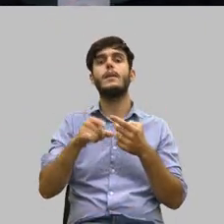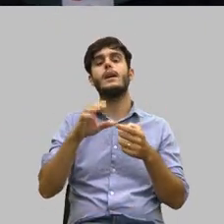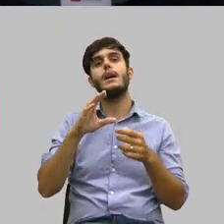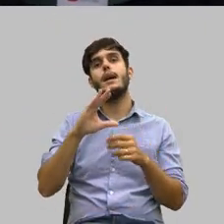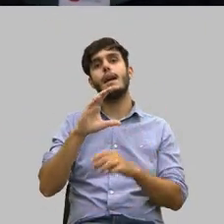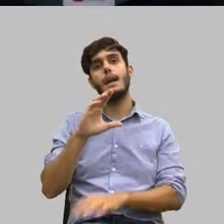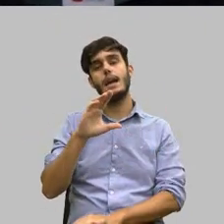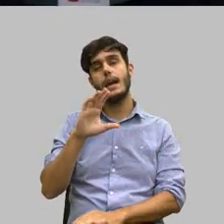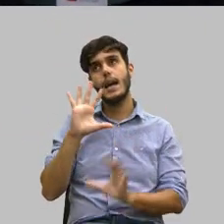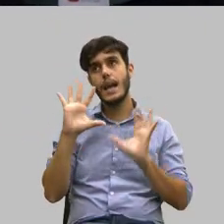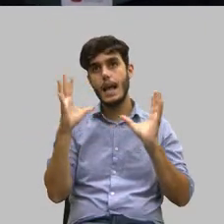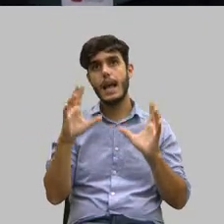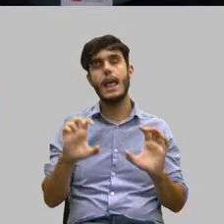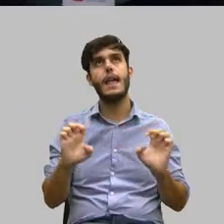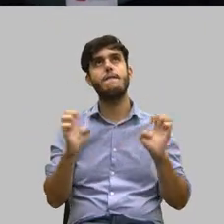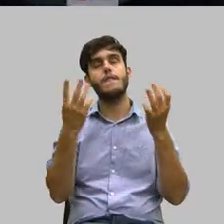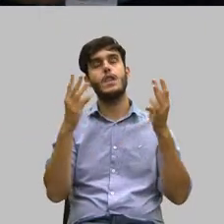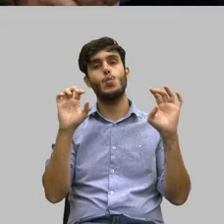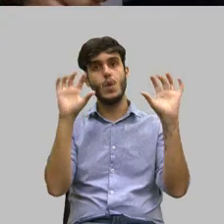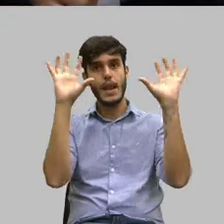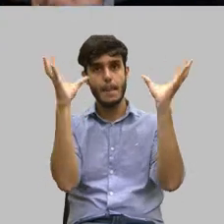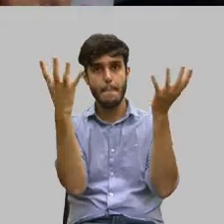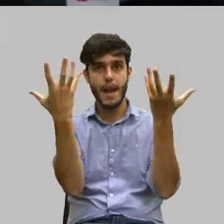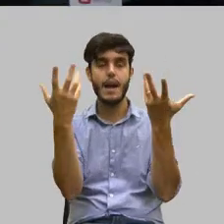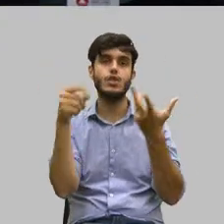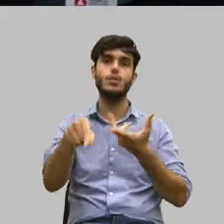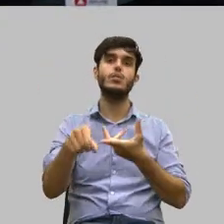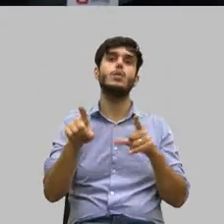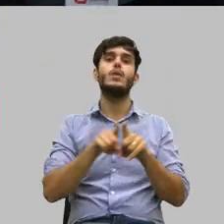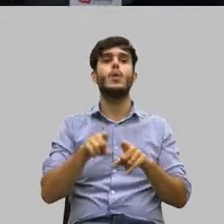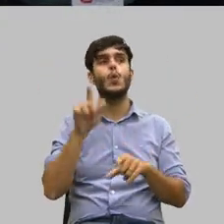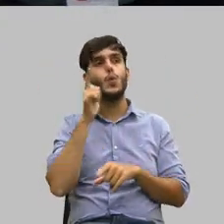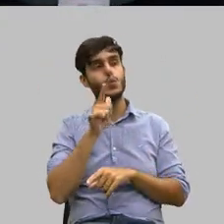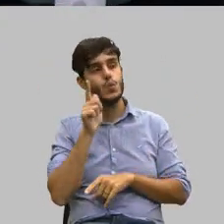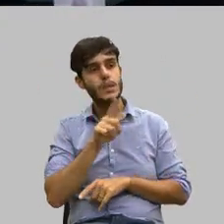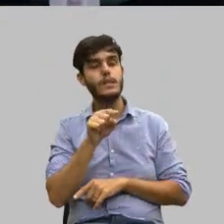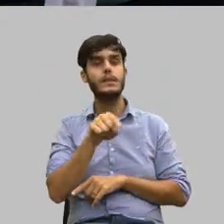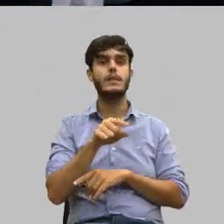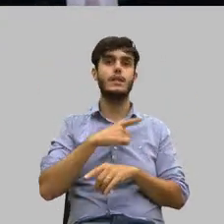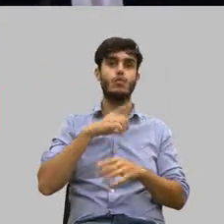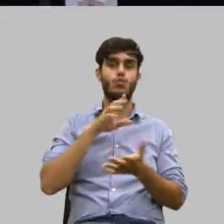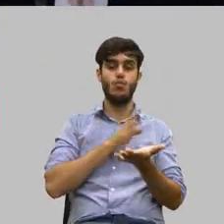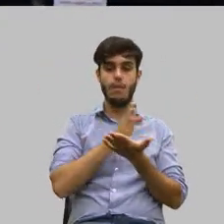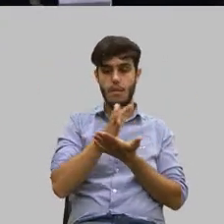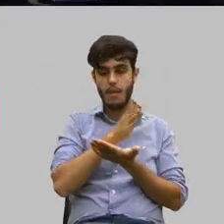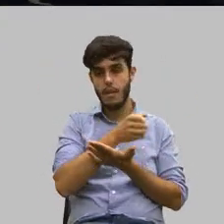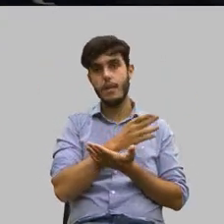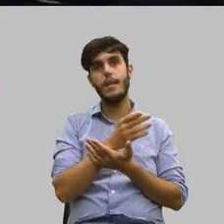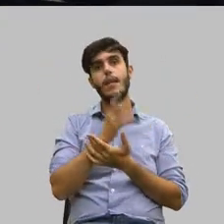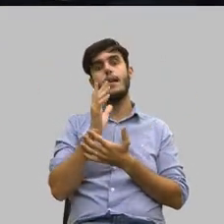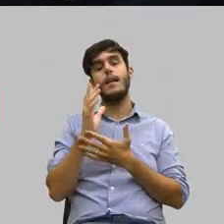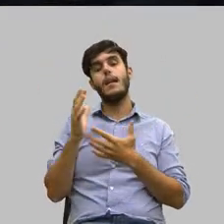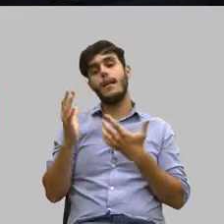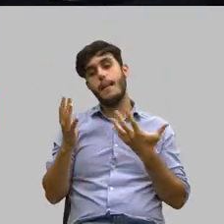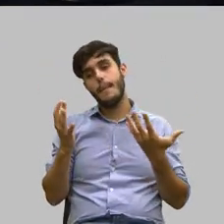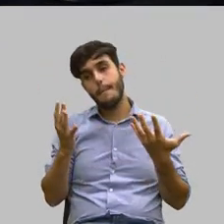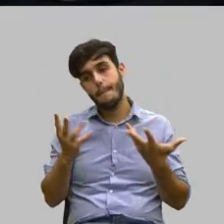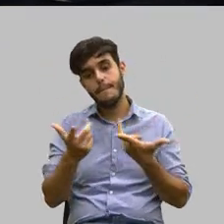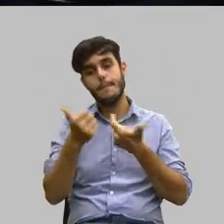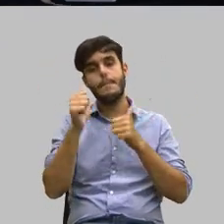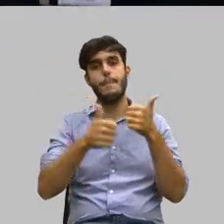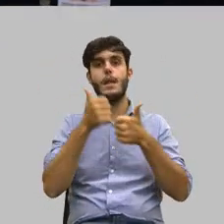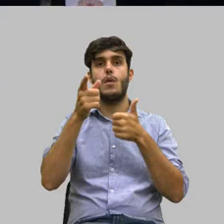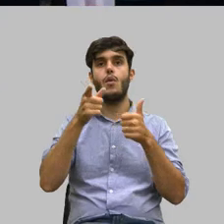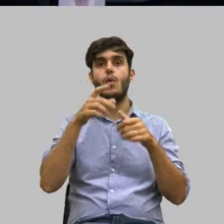que a gente fortaleça essas forças tarefa e consegu consigamos né deslocar de forma mais efetiva pros diversos cantos do estado com